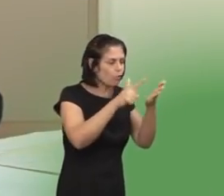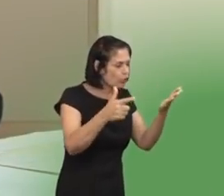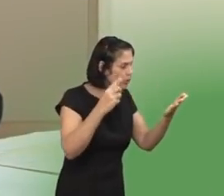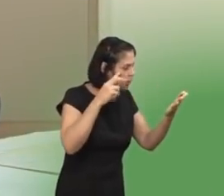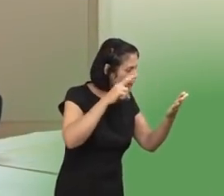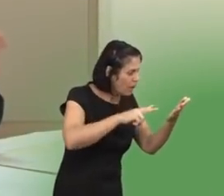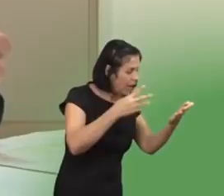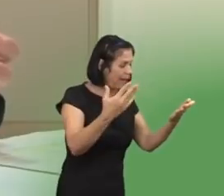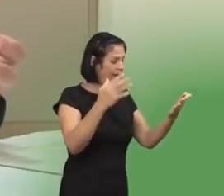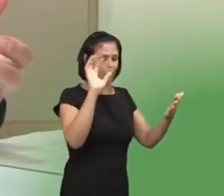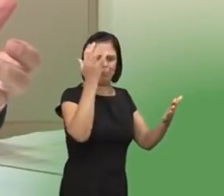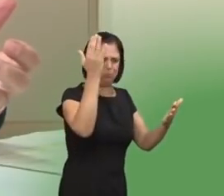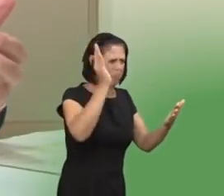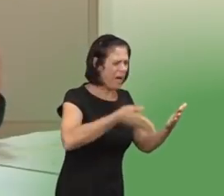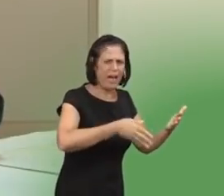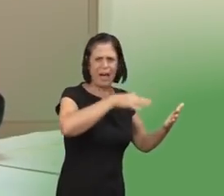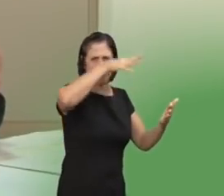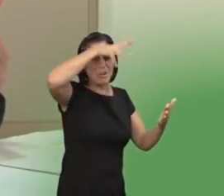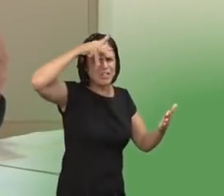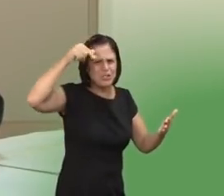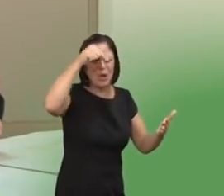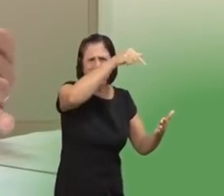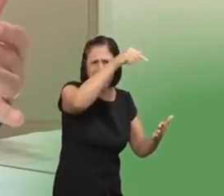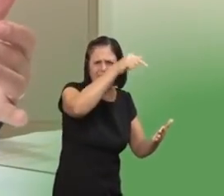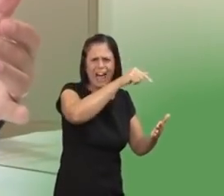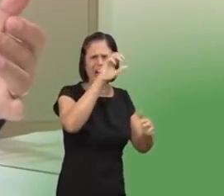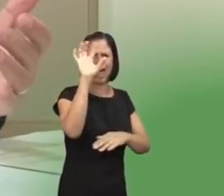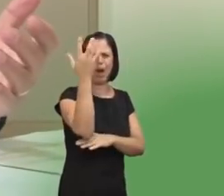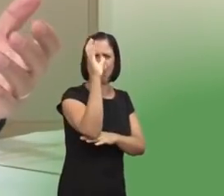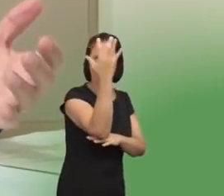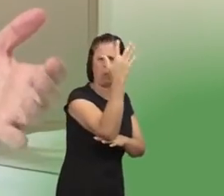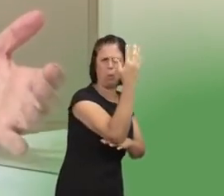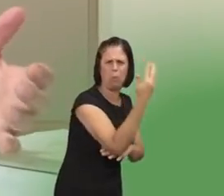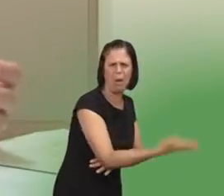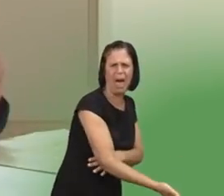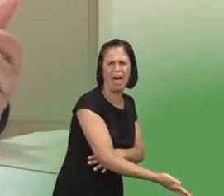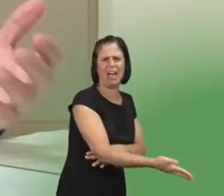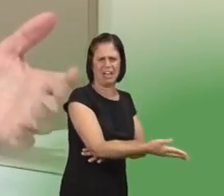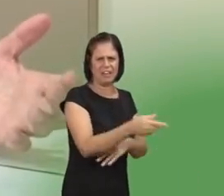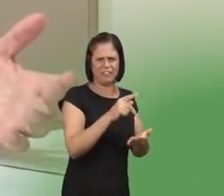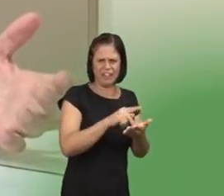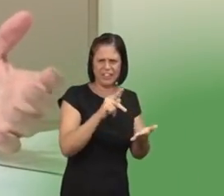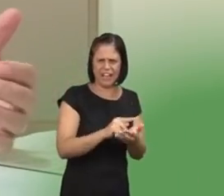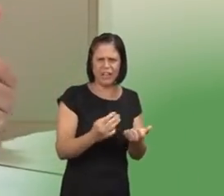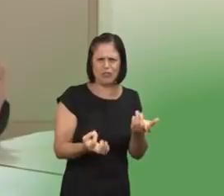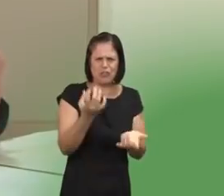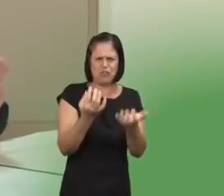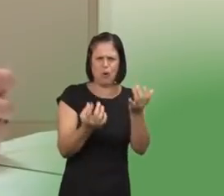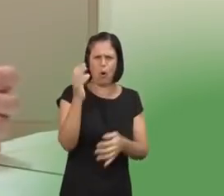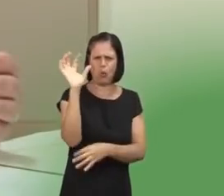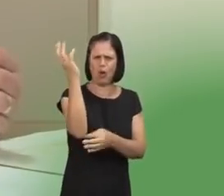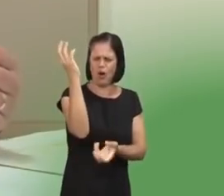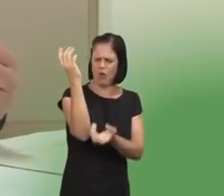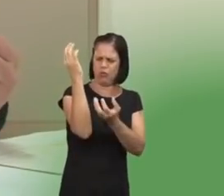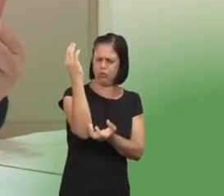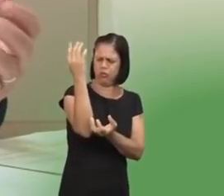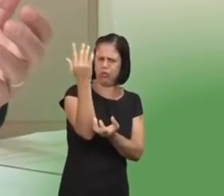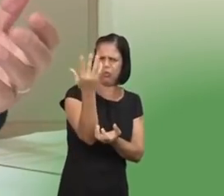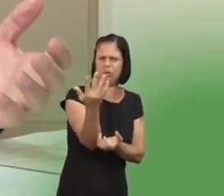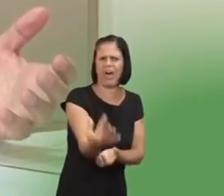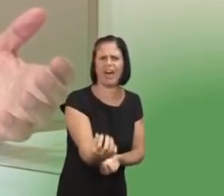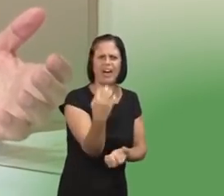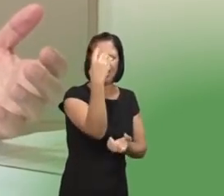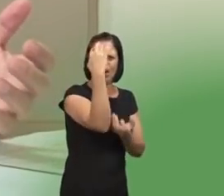mundo ecológico, né? Dentro da ecologia hoje, quando nós vemos hoje as grandes queimadas, a destruição do verde,